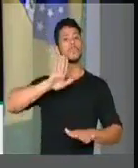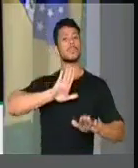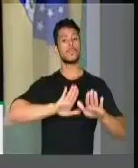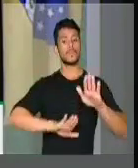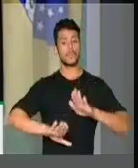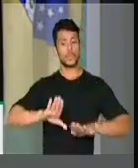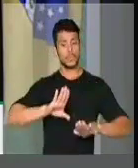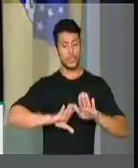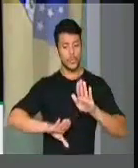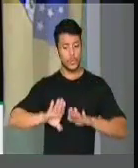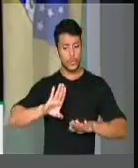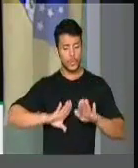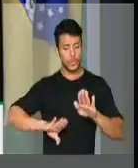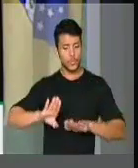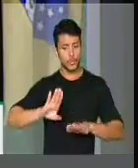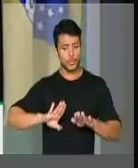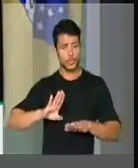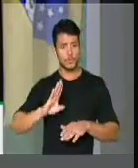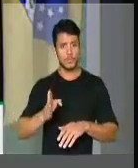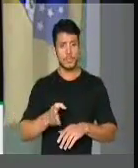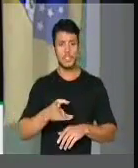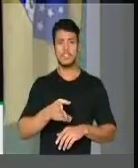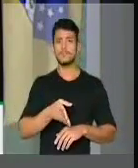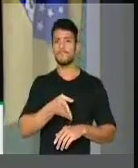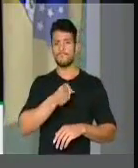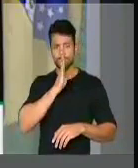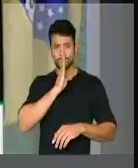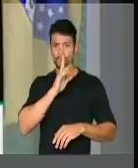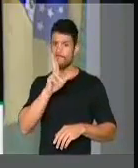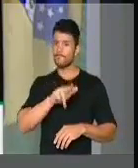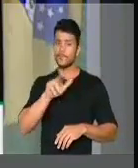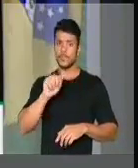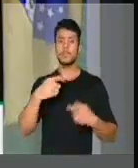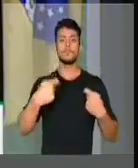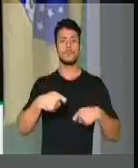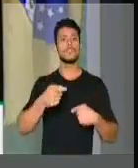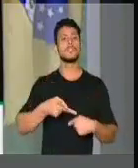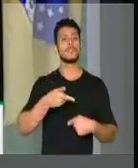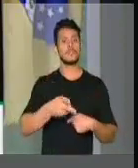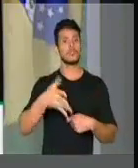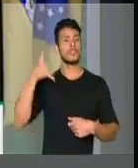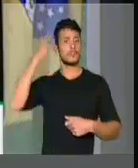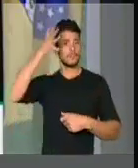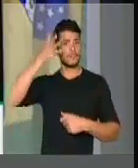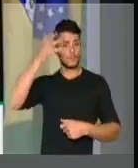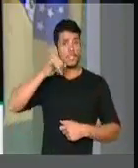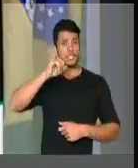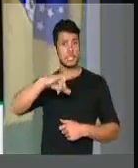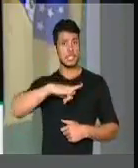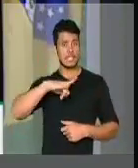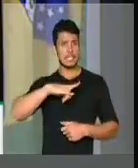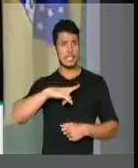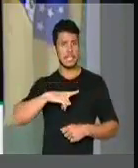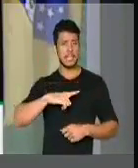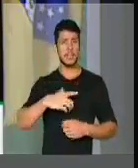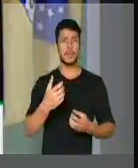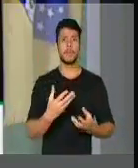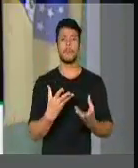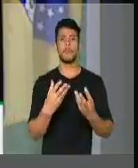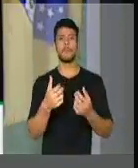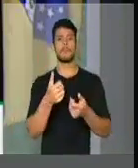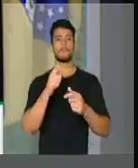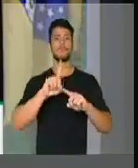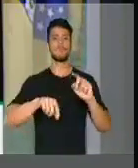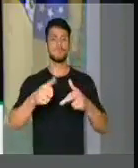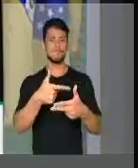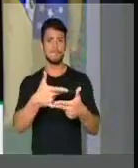cuidado em não calar. Quem tem superabundância de bens, não